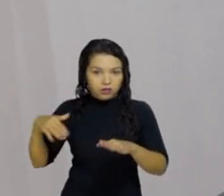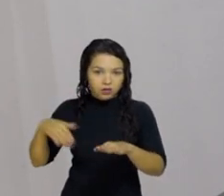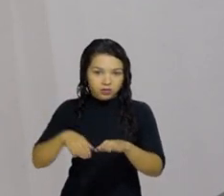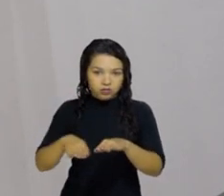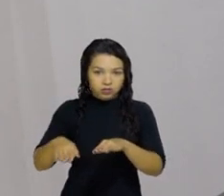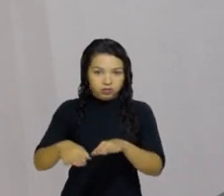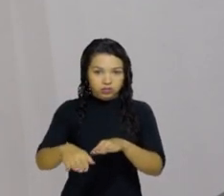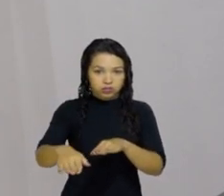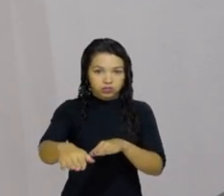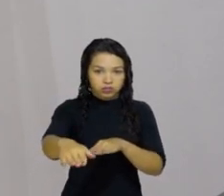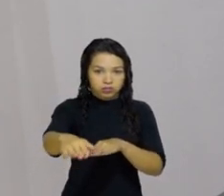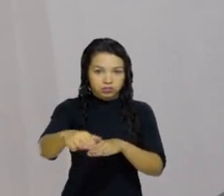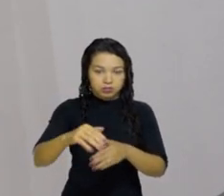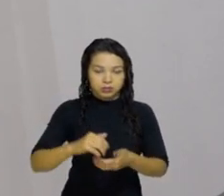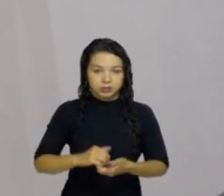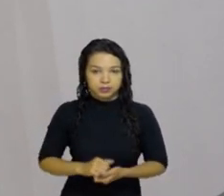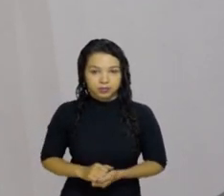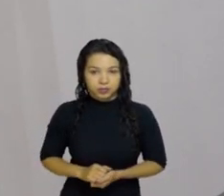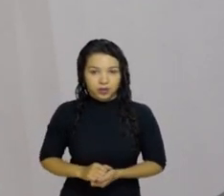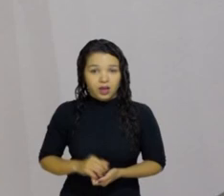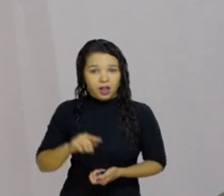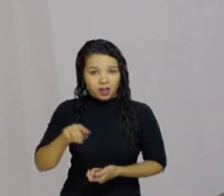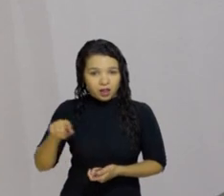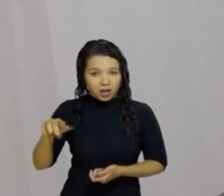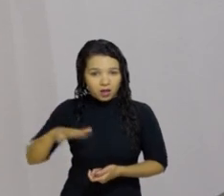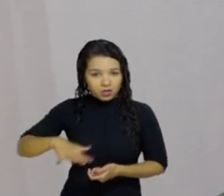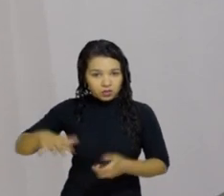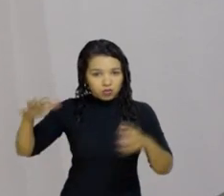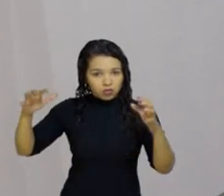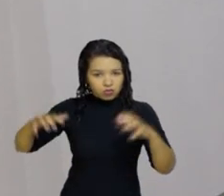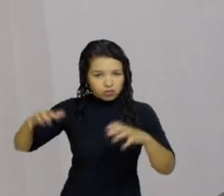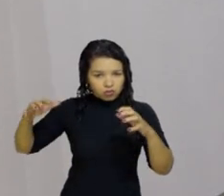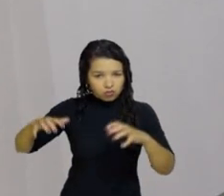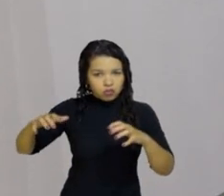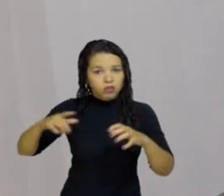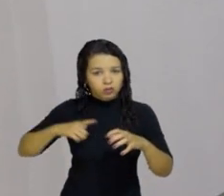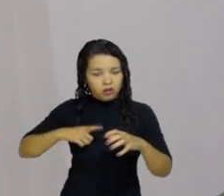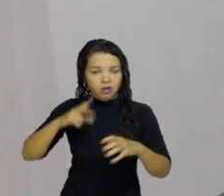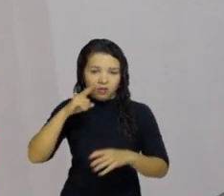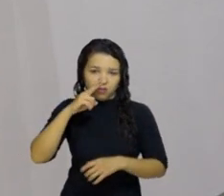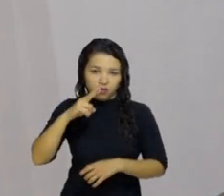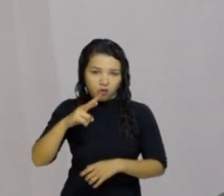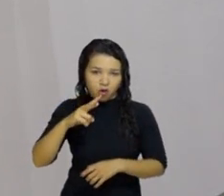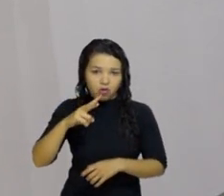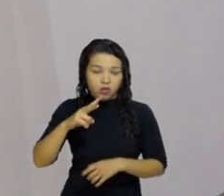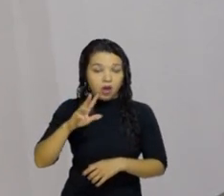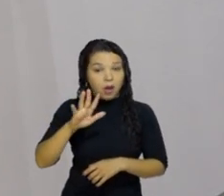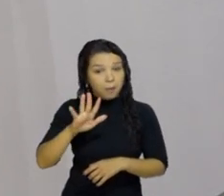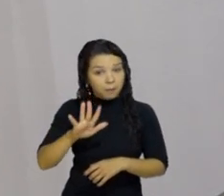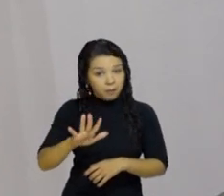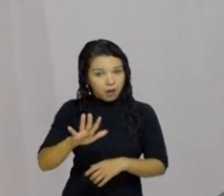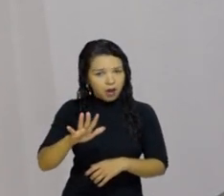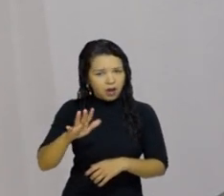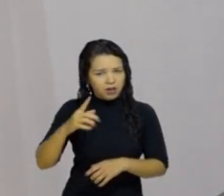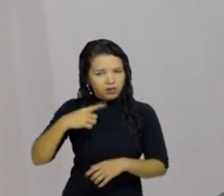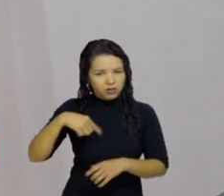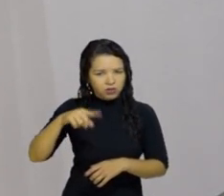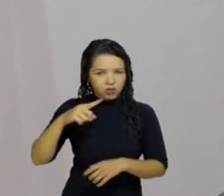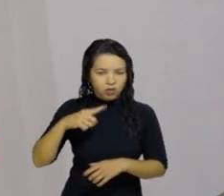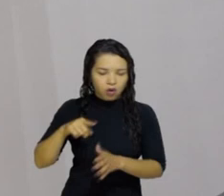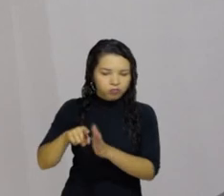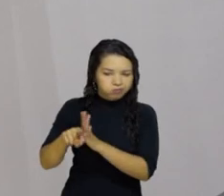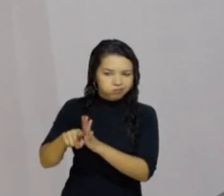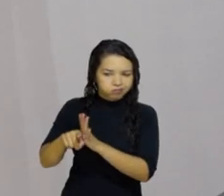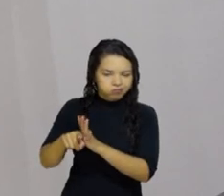Apesar da chuva que atingiu a região, nós entendemos que só a precipitação não